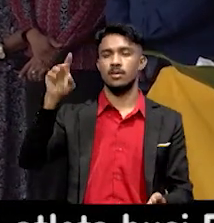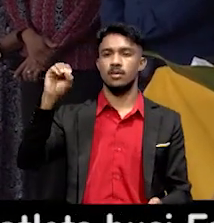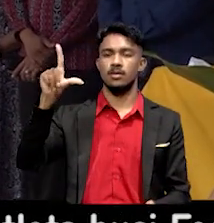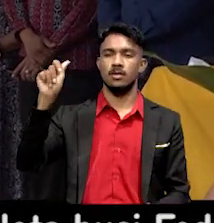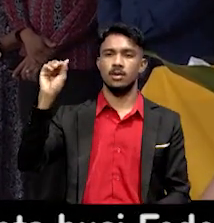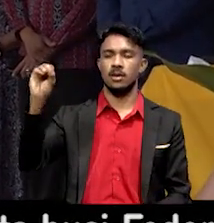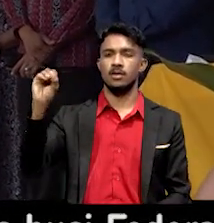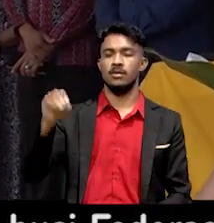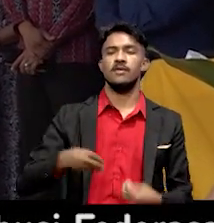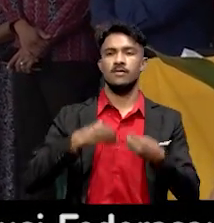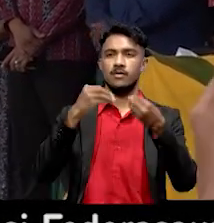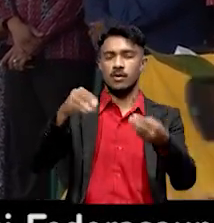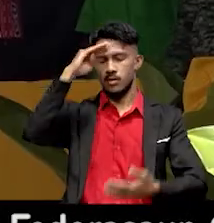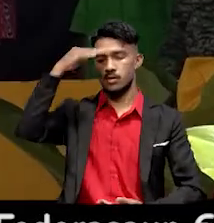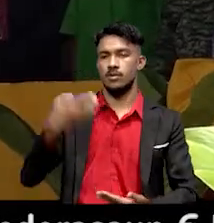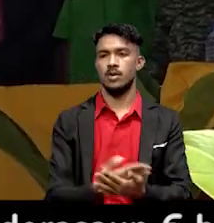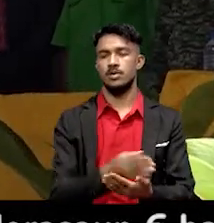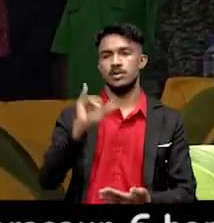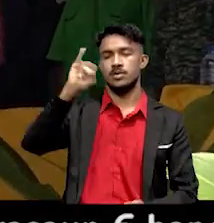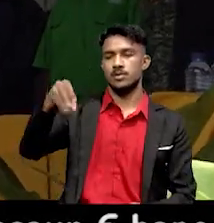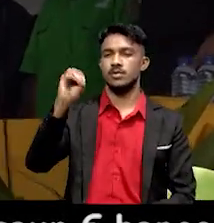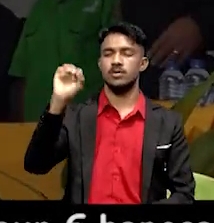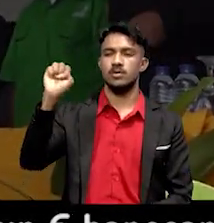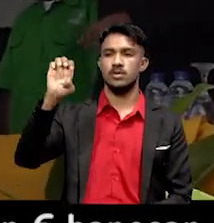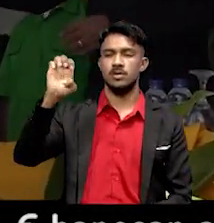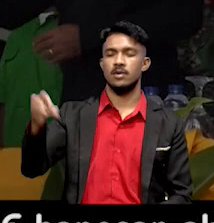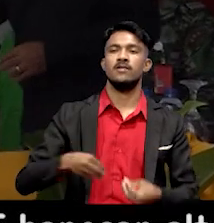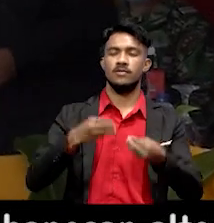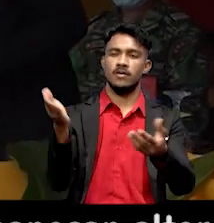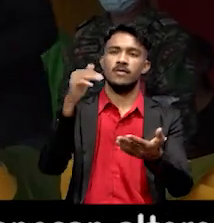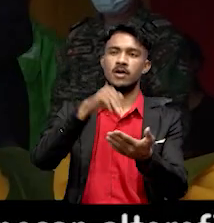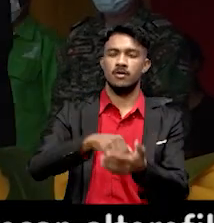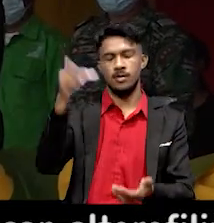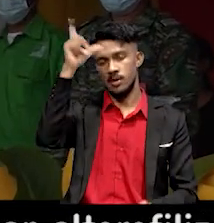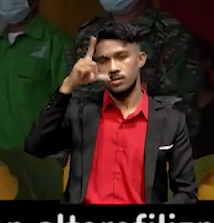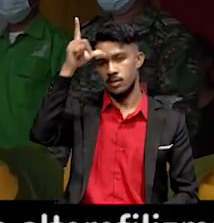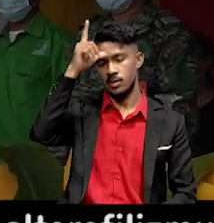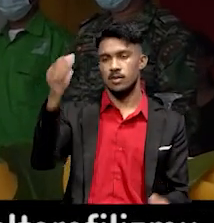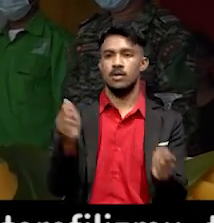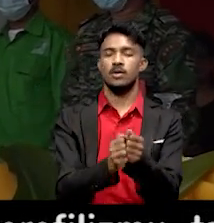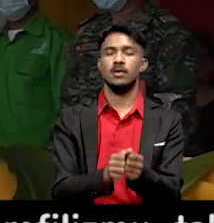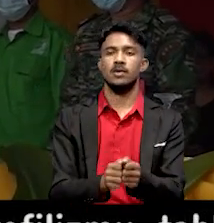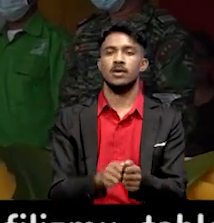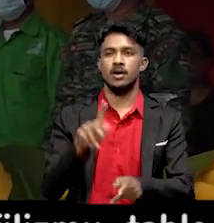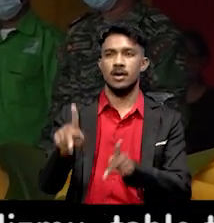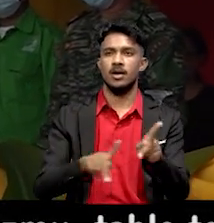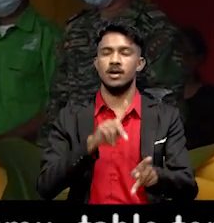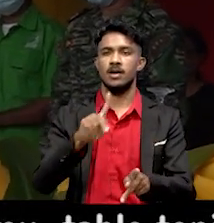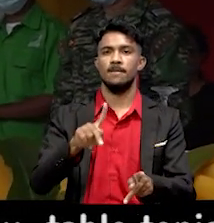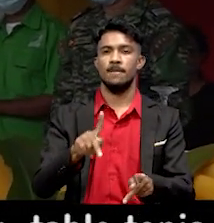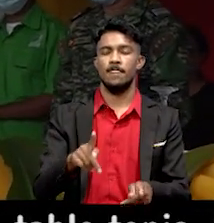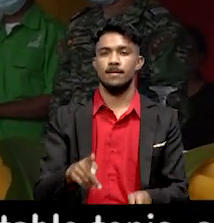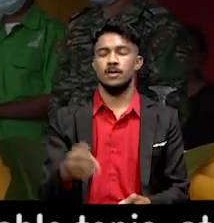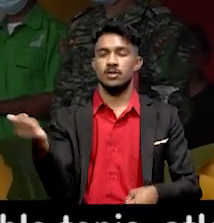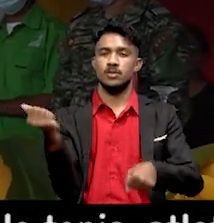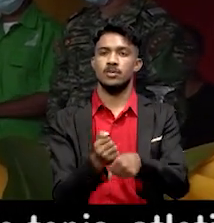Jose Lobato hafoin entrega filafali ba Francisco Guterres Luolo. Além de ne apoiante husi municipio Sanul